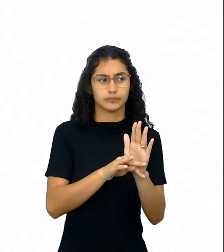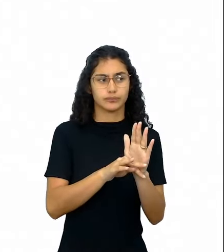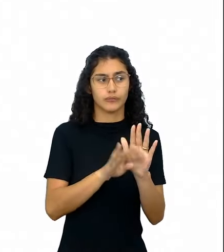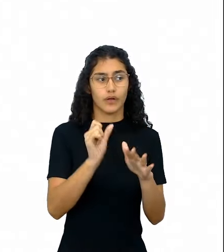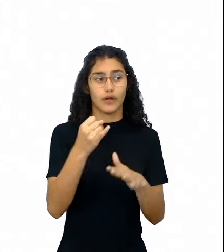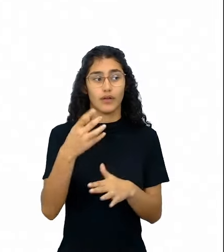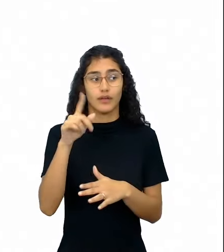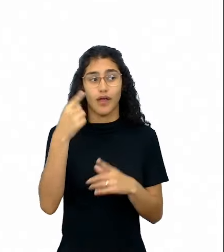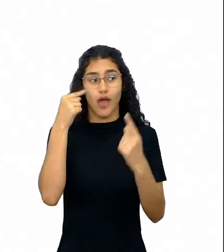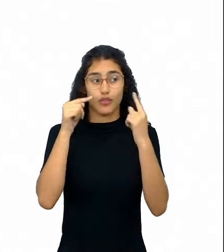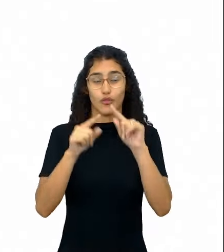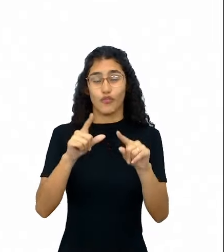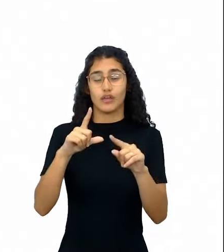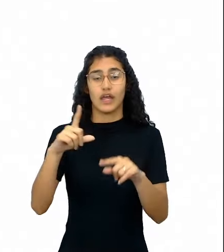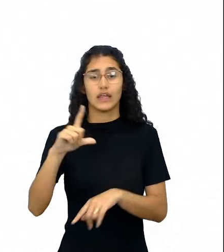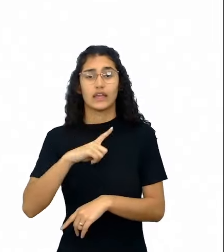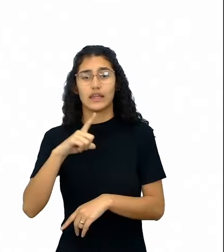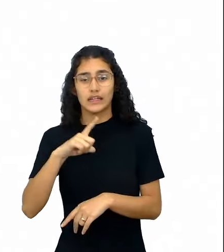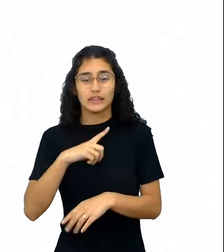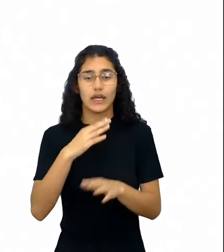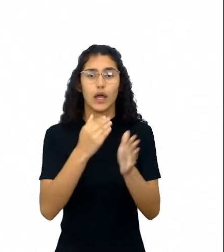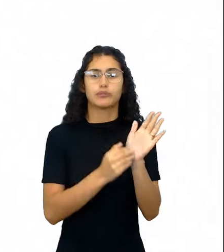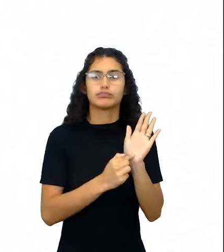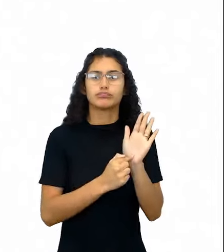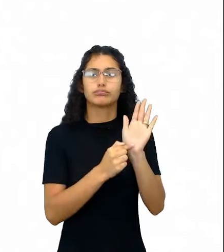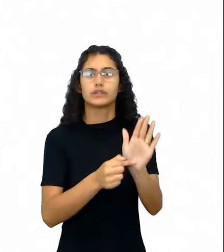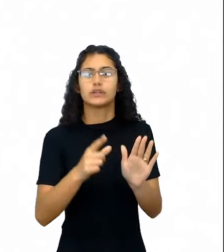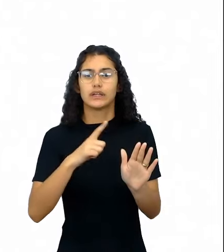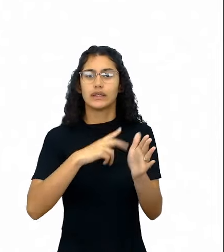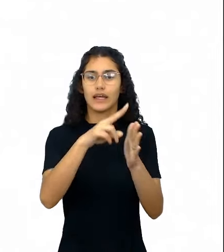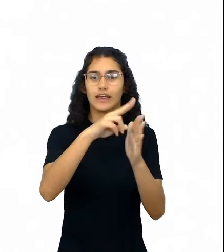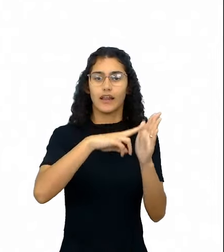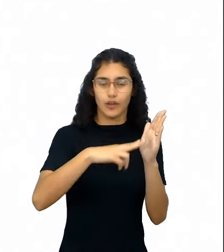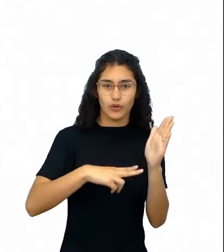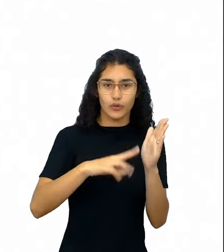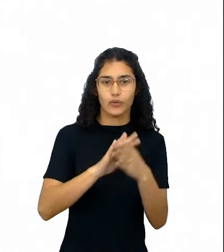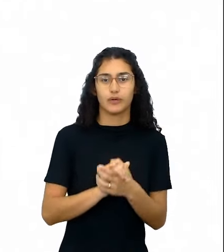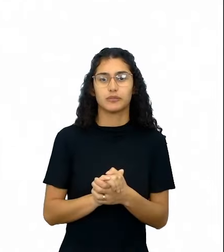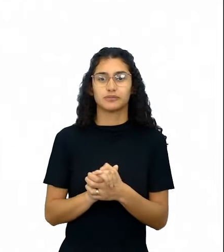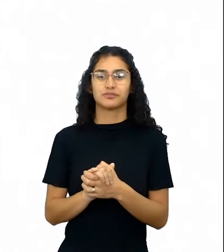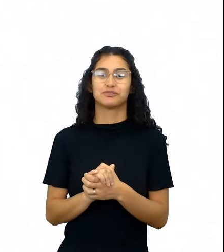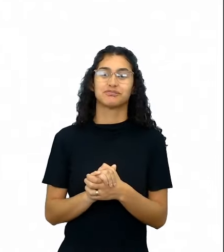Quais são as dúvidas que surgem a partir da leitura do texto?